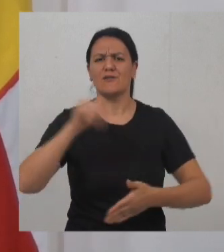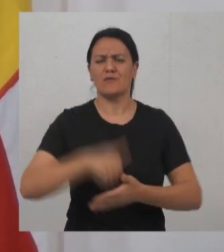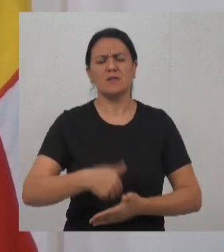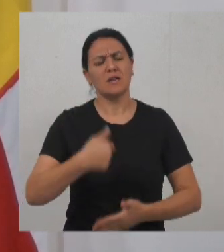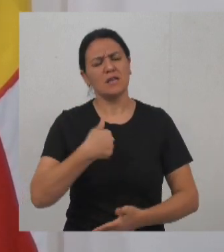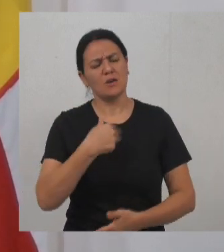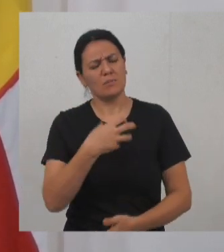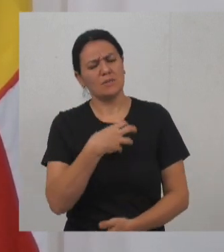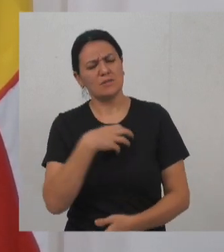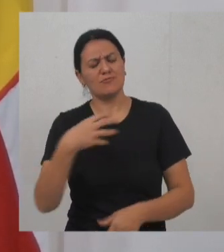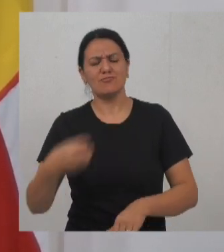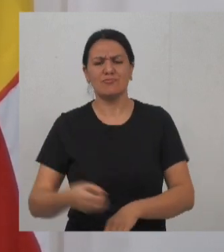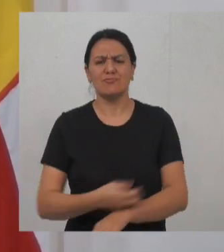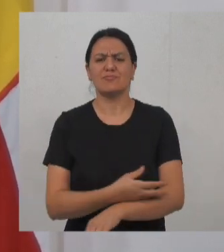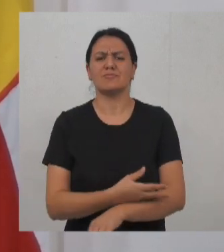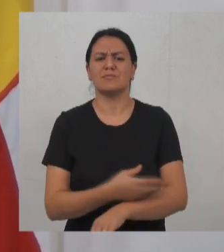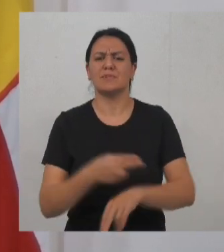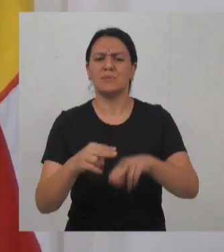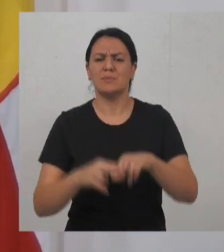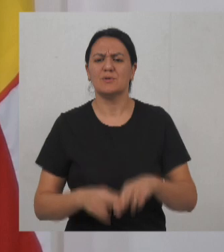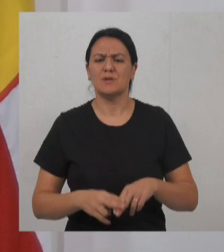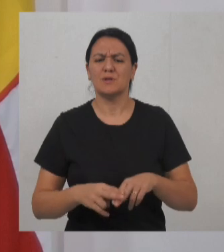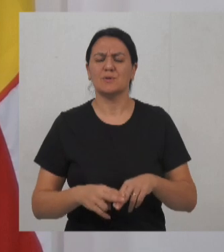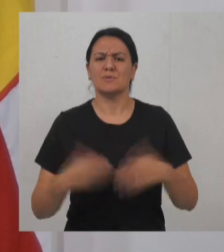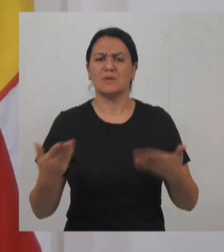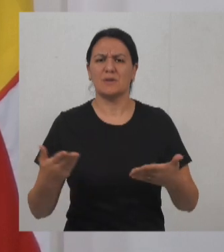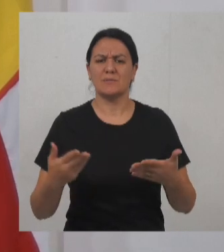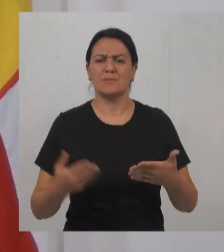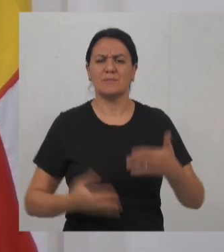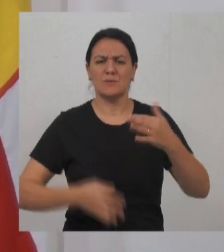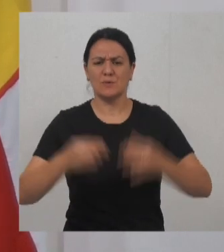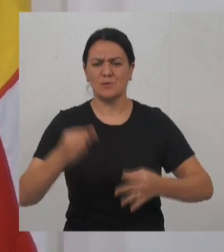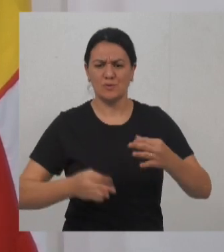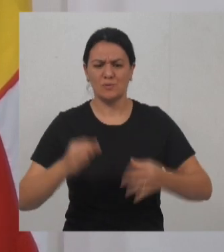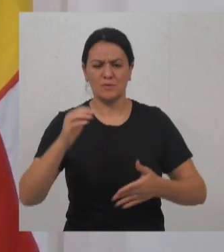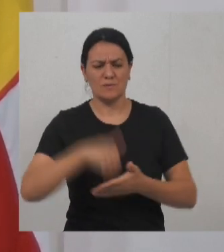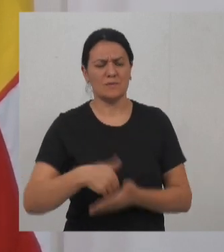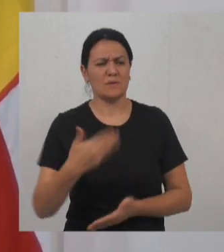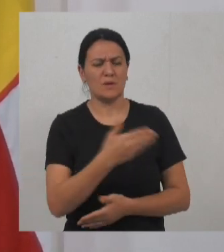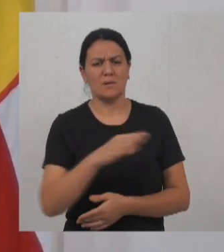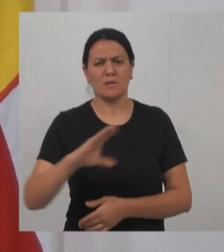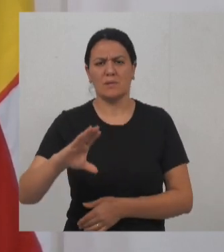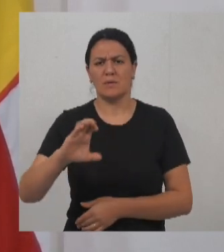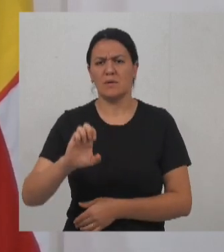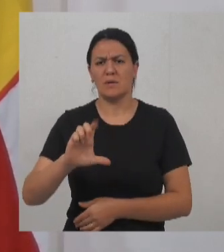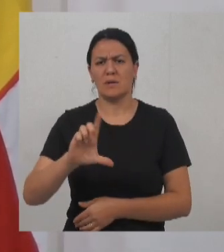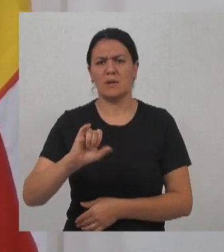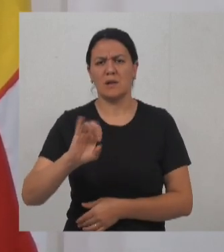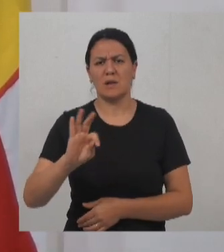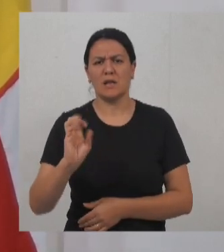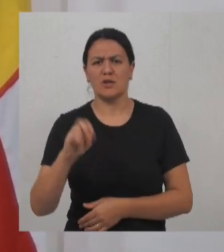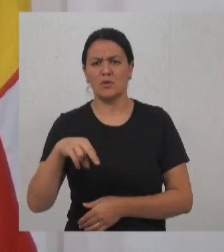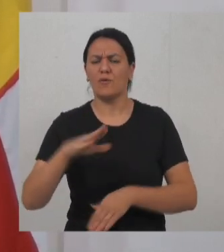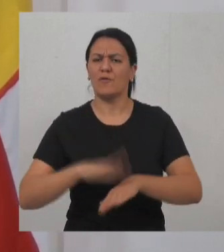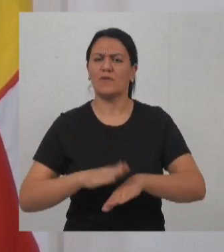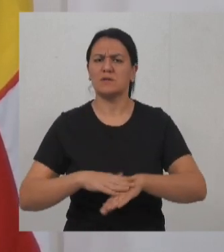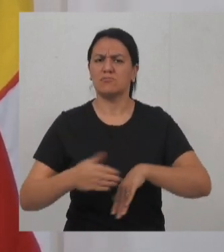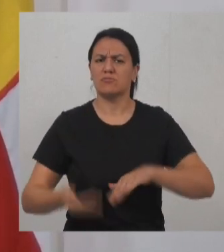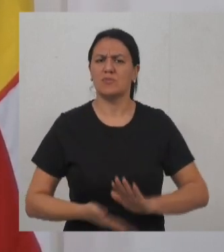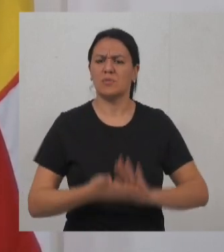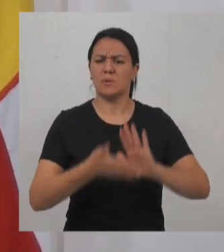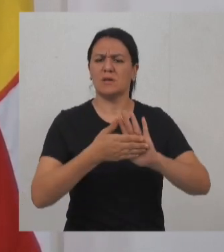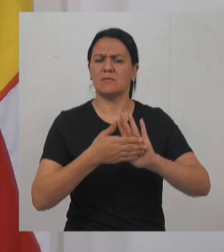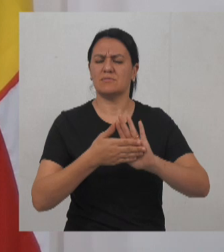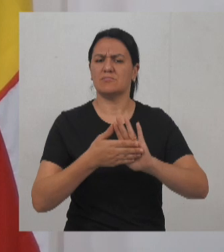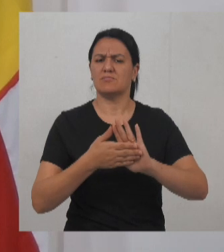muito, e essa iniciativa do juiz eleitoral, doutor Cleiton, também doutor Orlando, de homenagear,